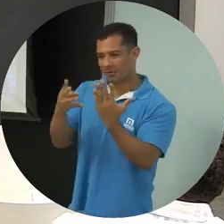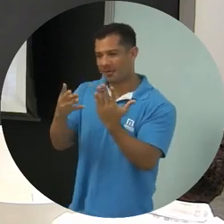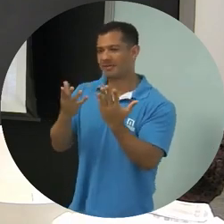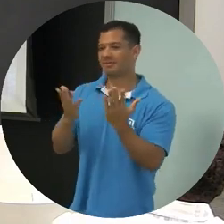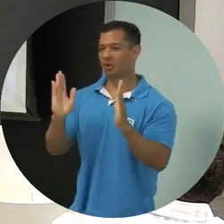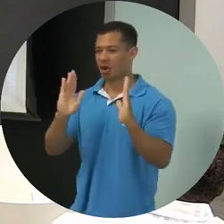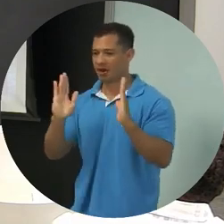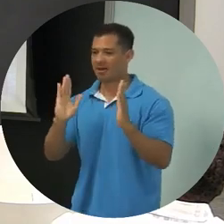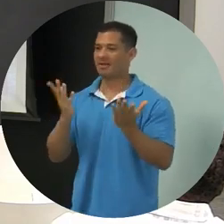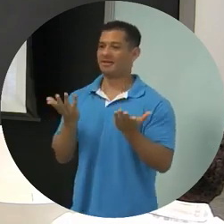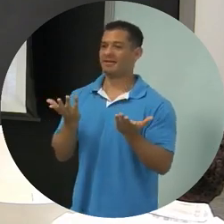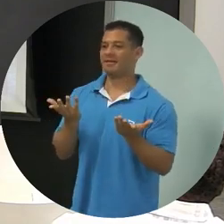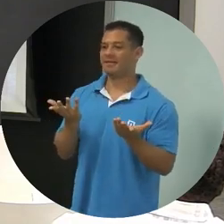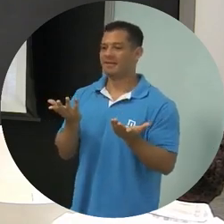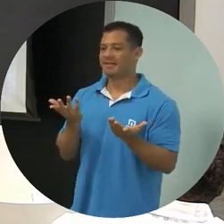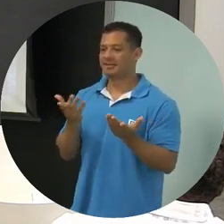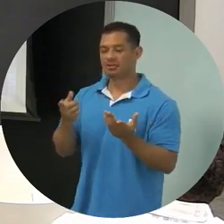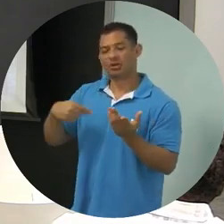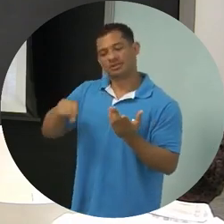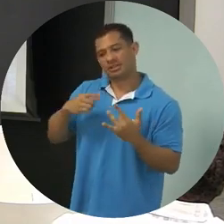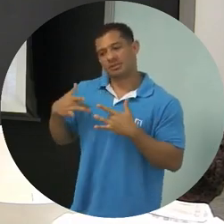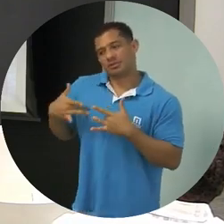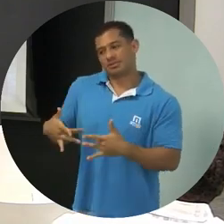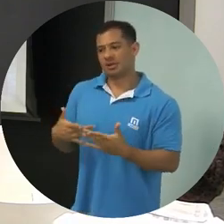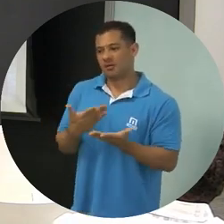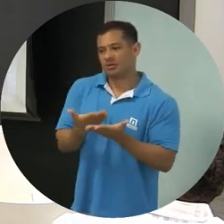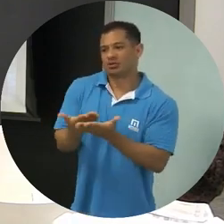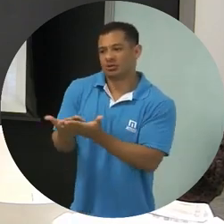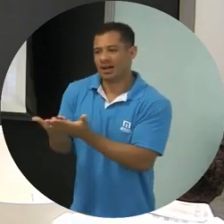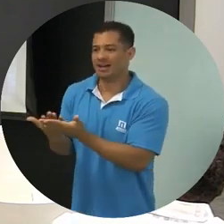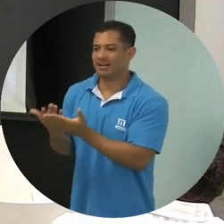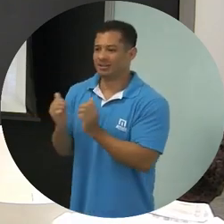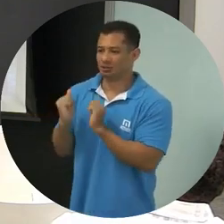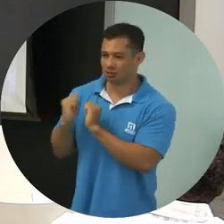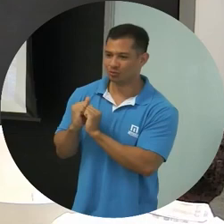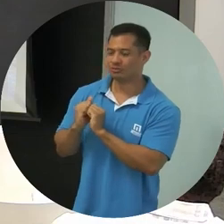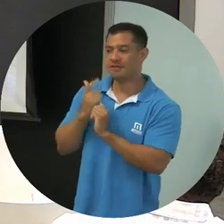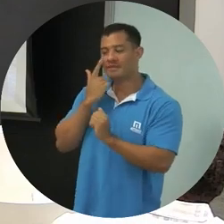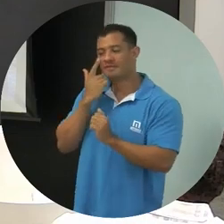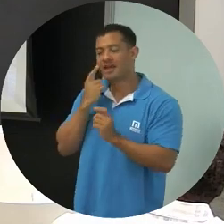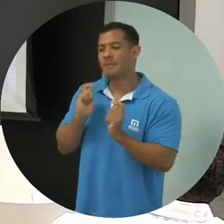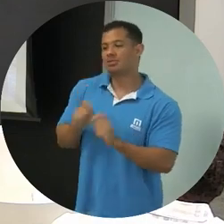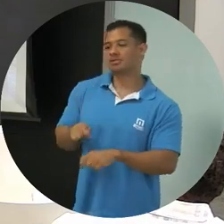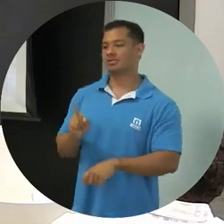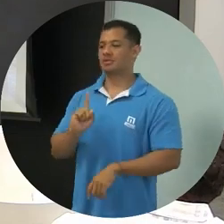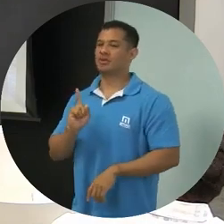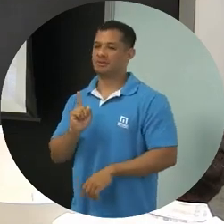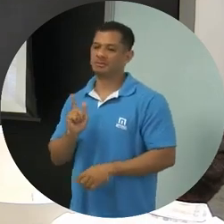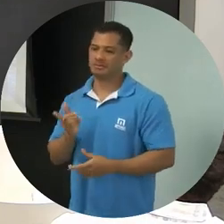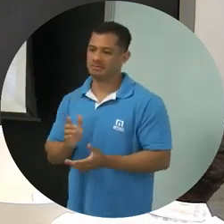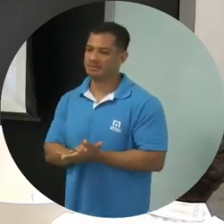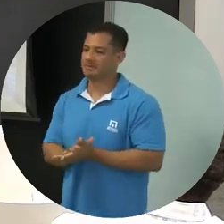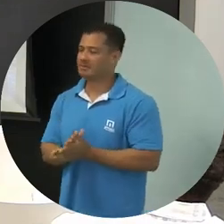gente se coloca sempre à disposição para estudar. A gente estuda junto e vê o que é possível ou não.